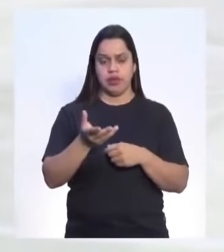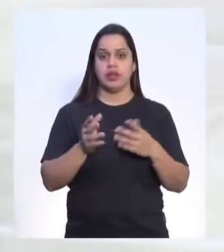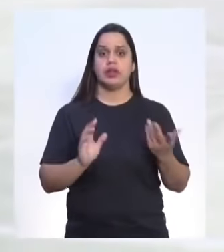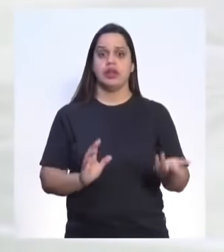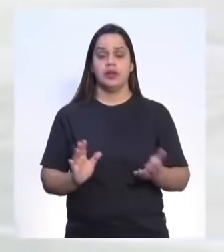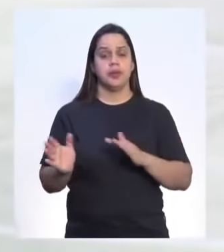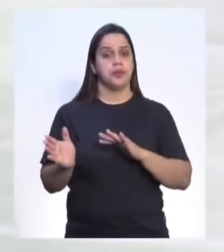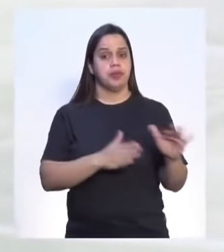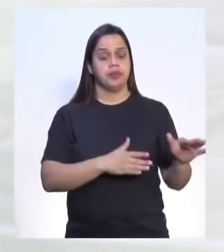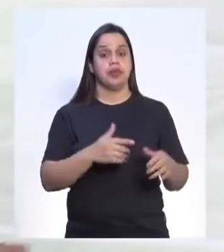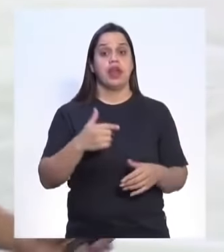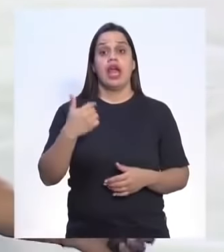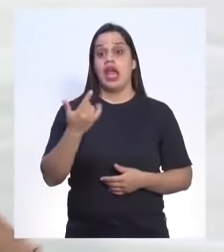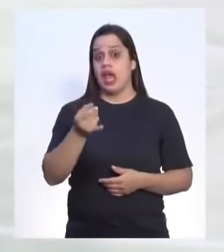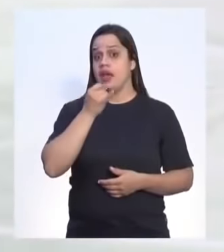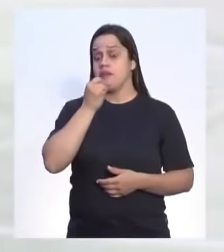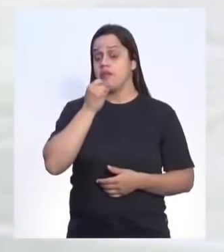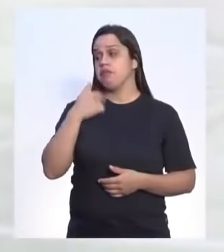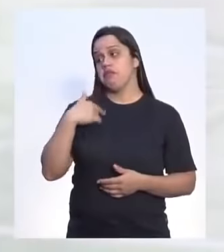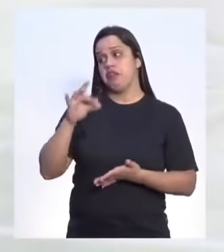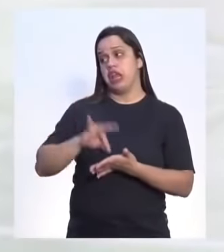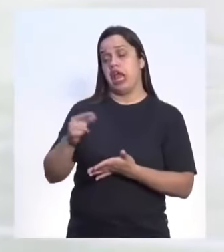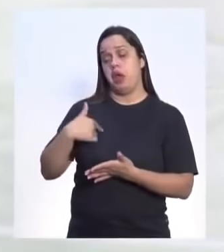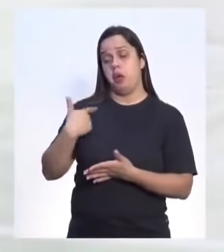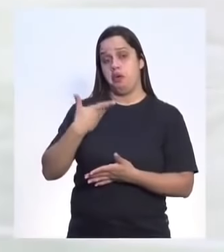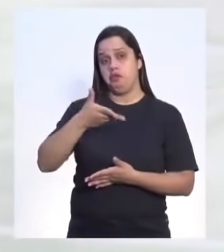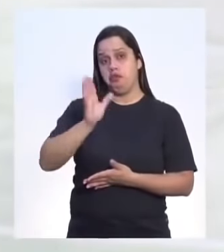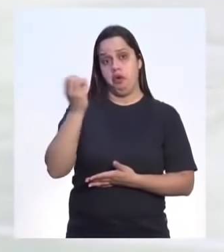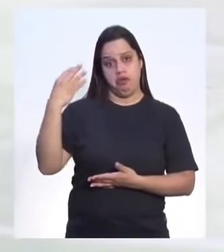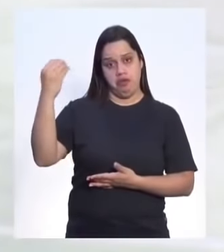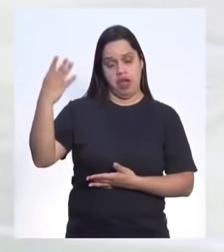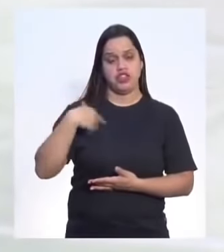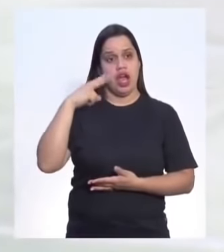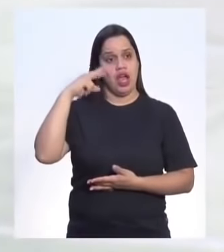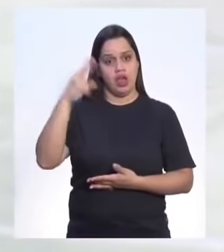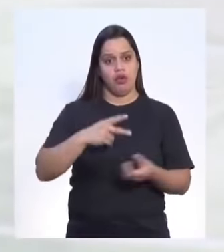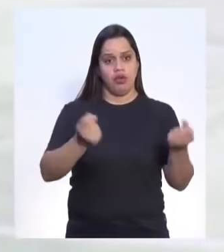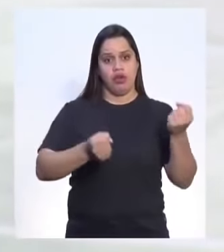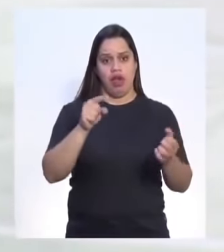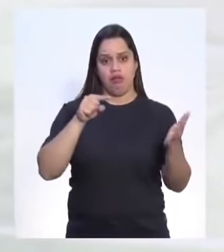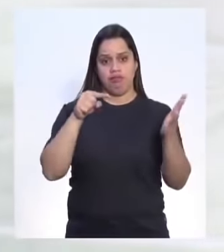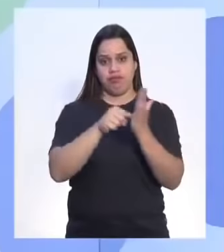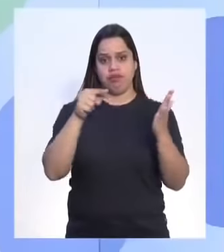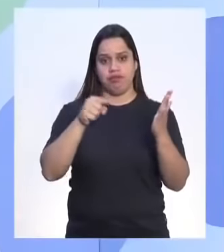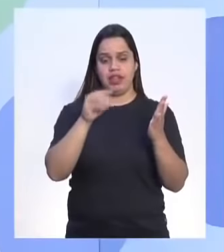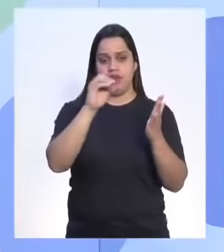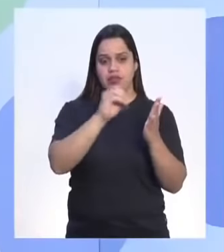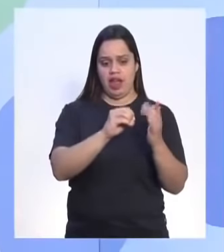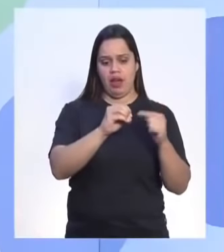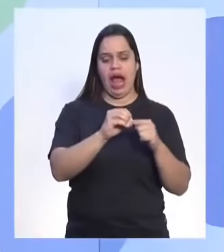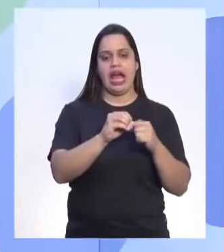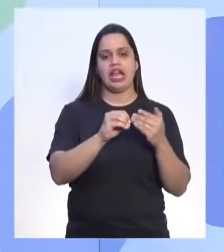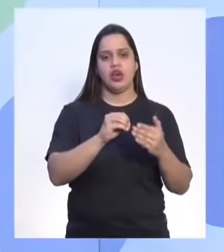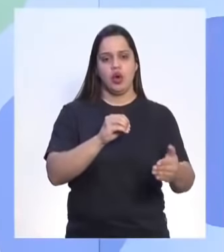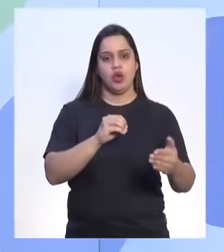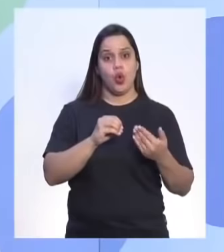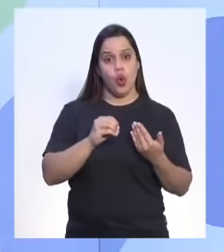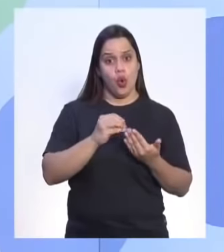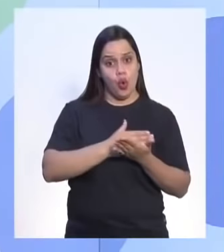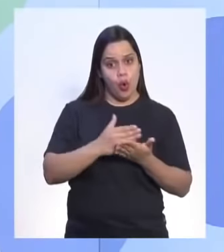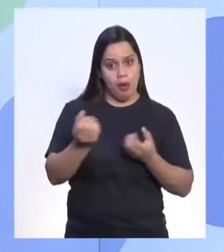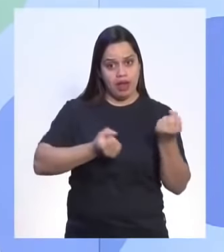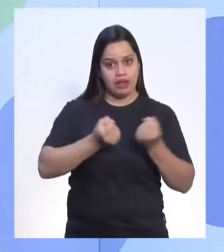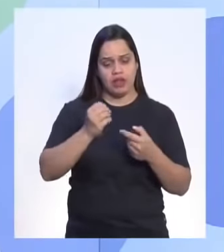zerar o odômetro lá, né? Para descobrir a distância. Isso quando a gente lembra, né? É, quando a gente lembra, a gente zera para